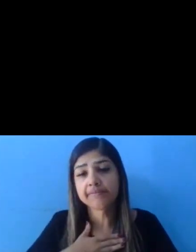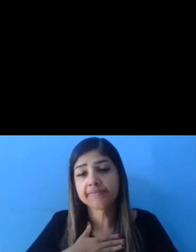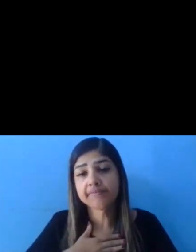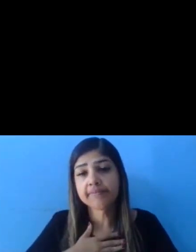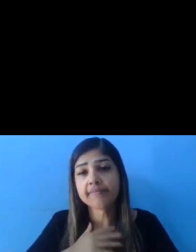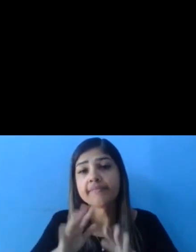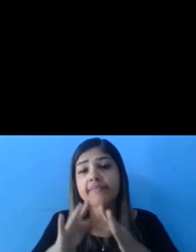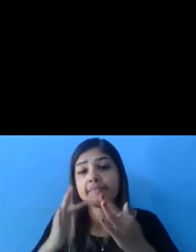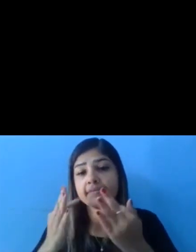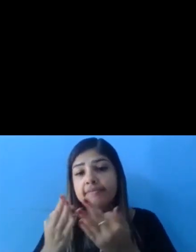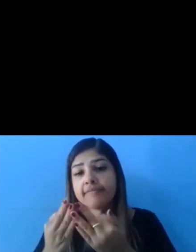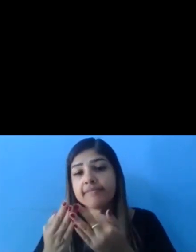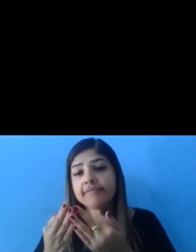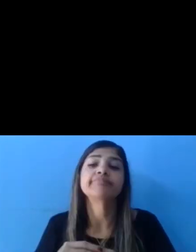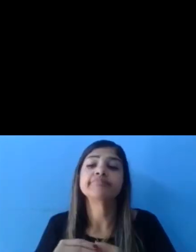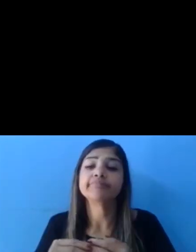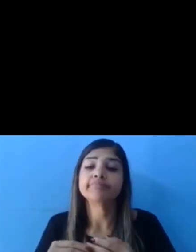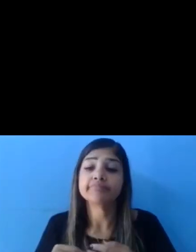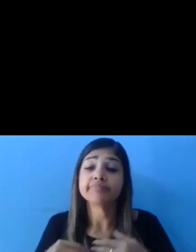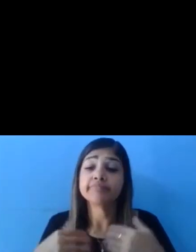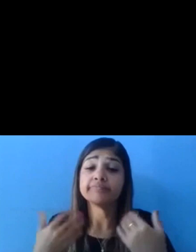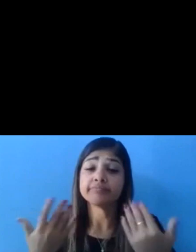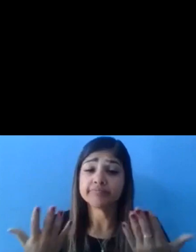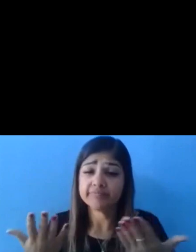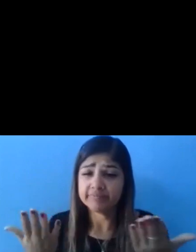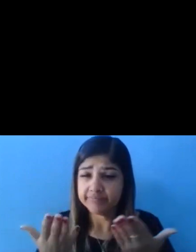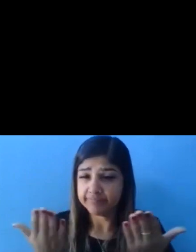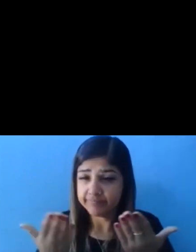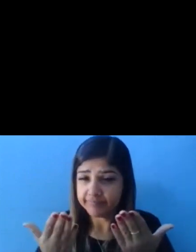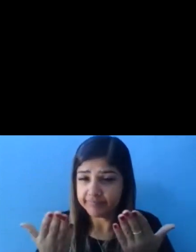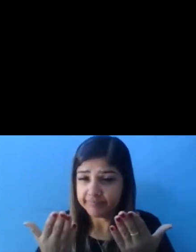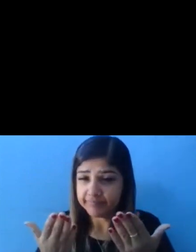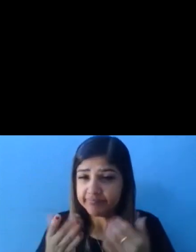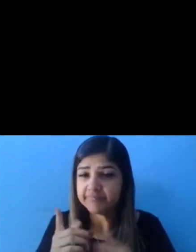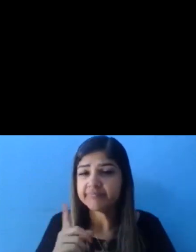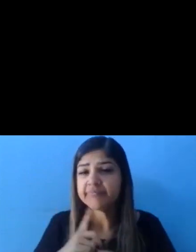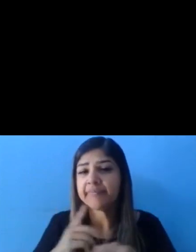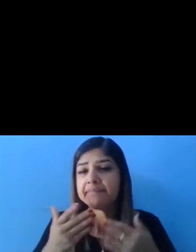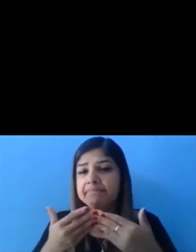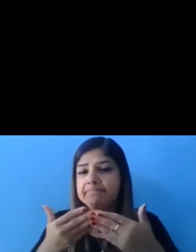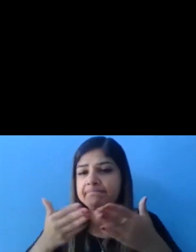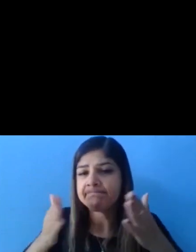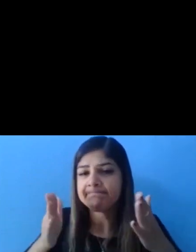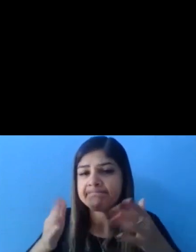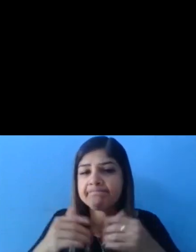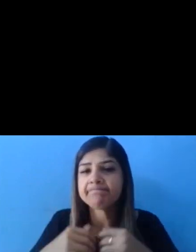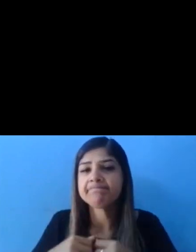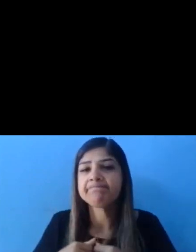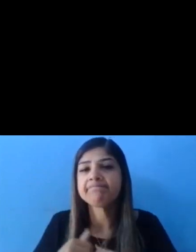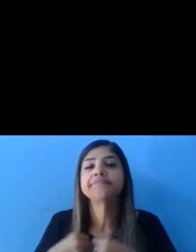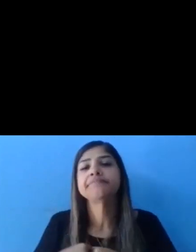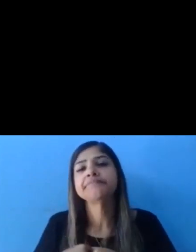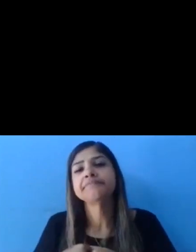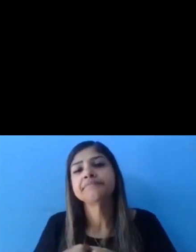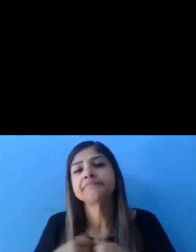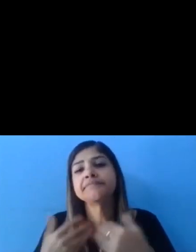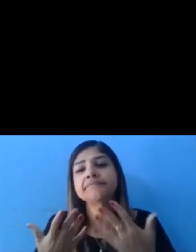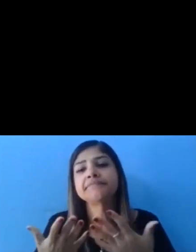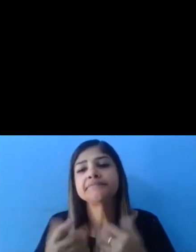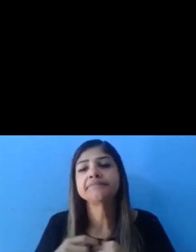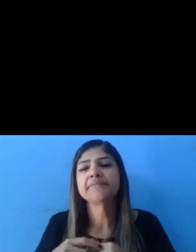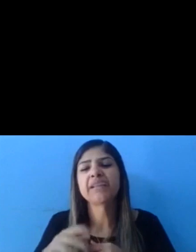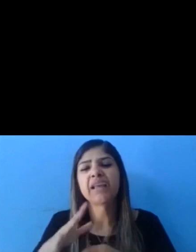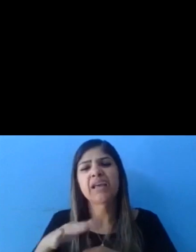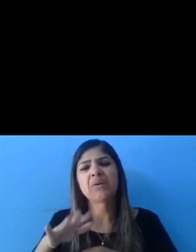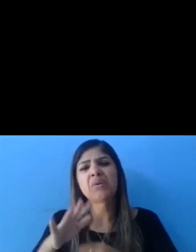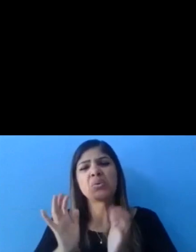escolheu para que eu fosse o próximo CEO da companhia. Eu acho que hoje, né, tem uma amplitude maior. Eu gosto muito da carreira empreendedora. Ninguém da minha